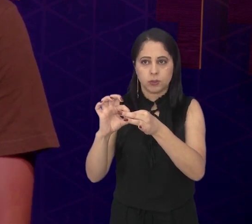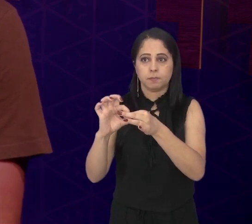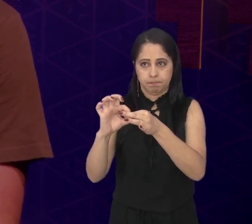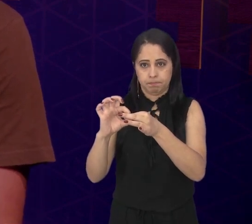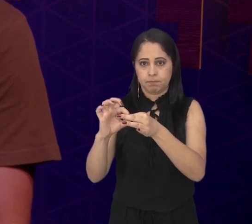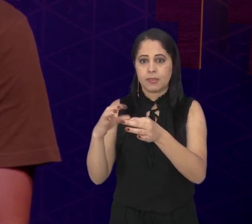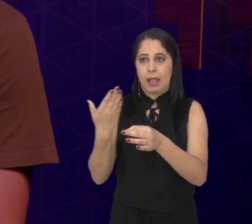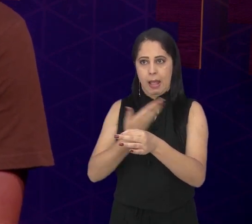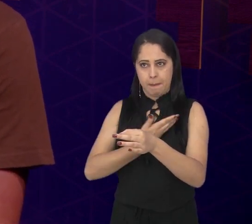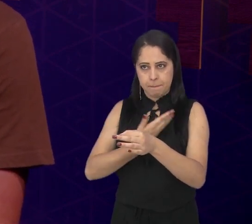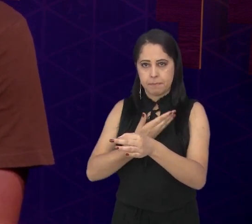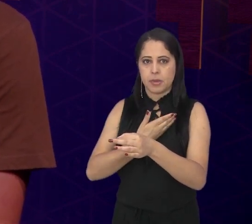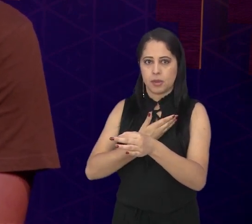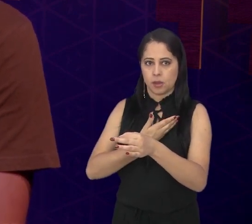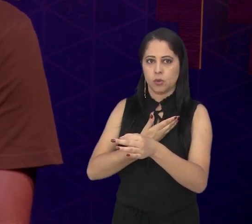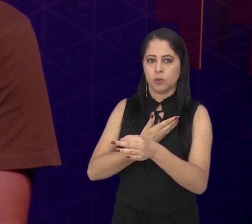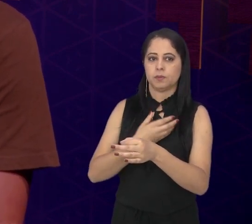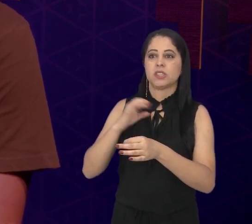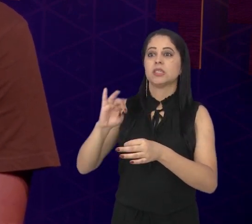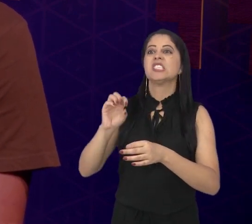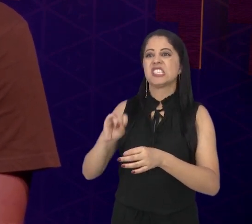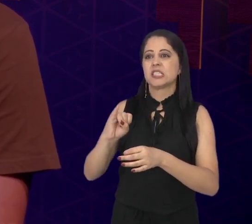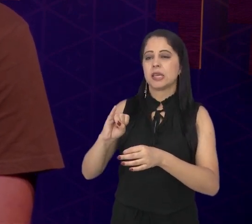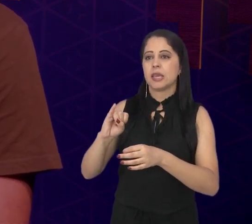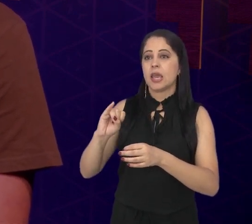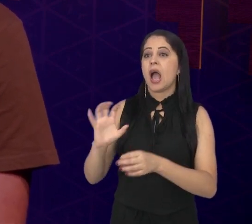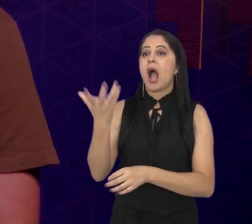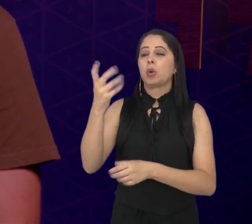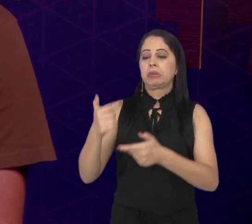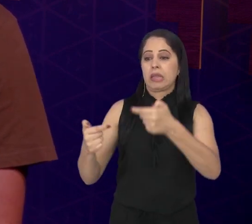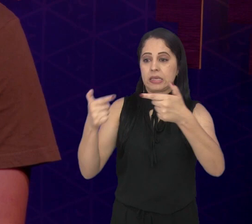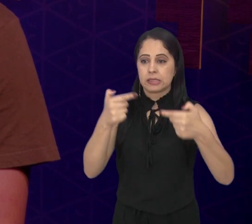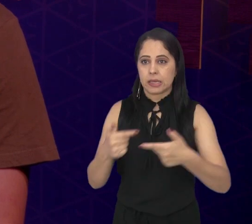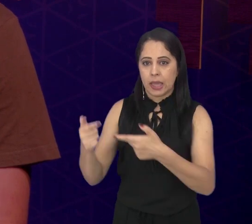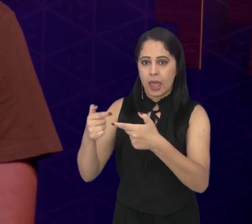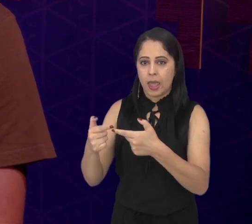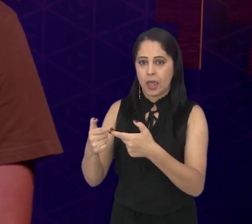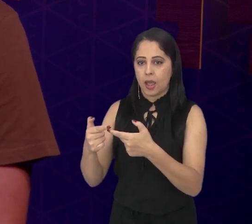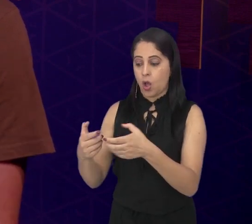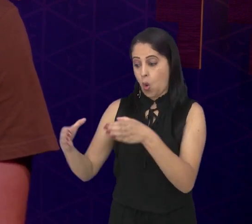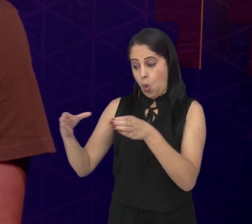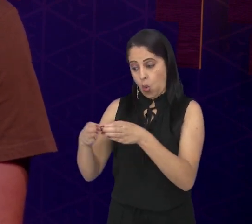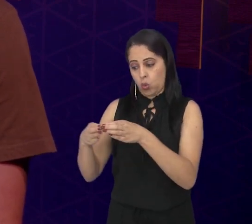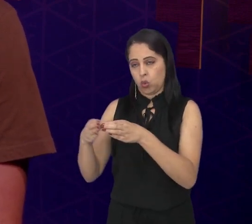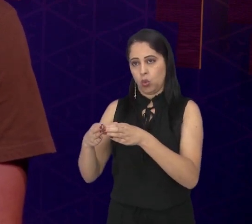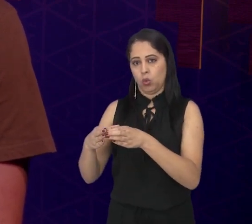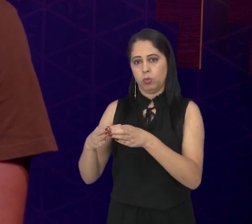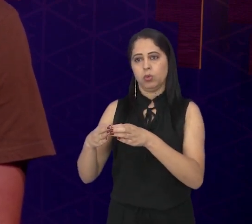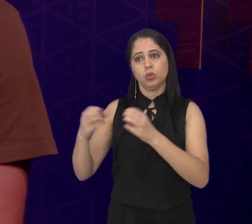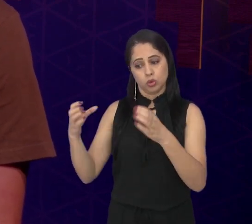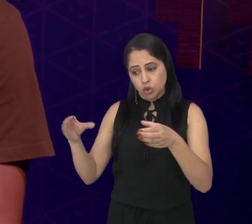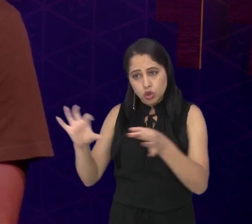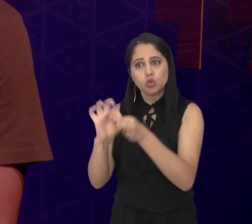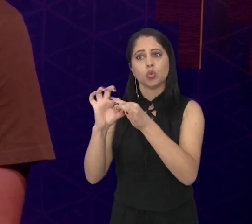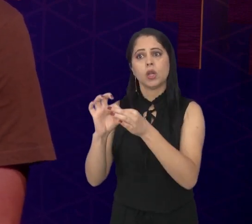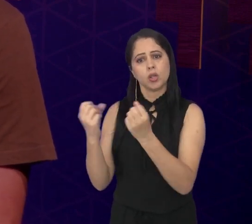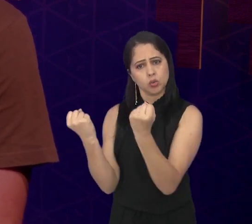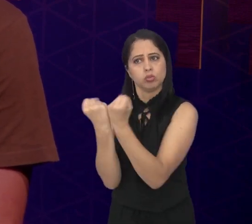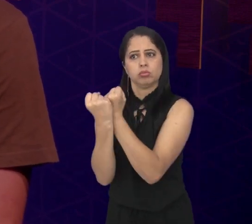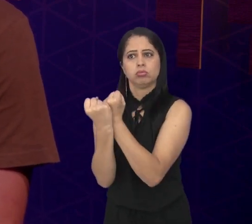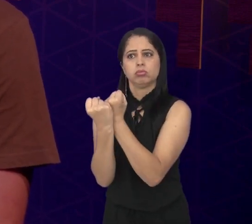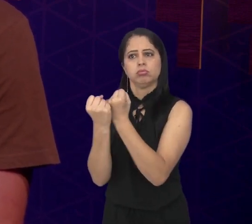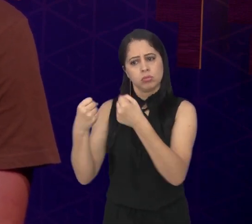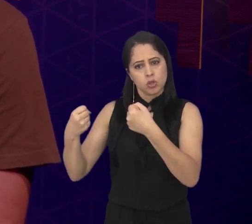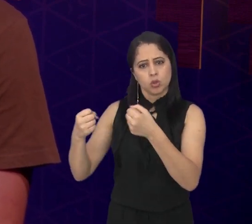que são brothers caso aconteça uma guerra. Então eles falam, a gente não quer guerra, mas se der uma guerra, vamos estar